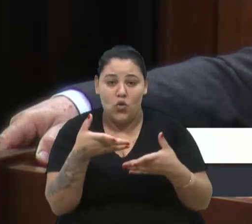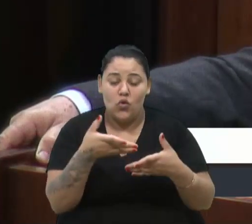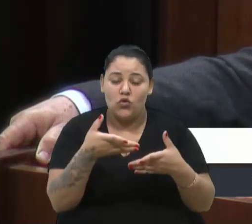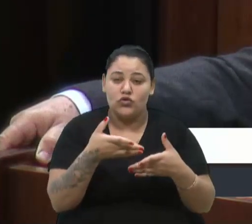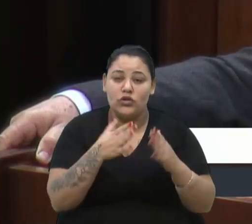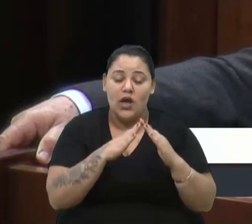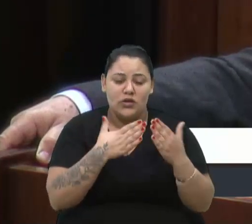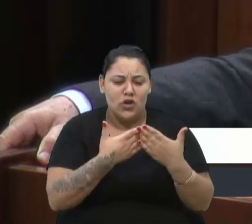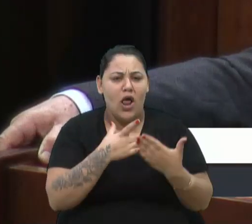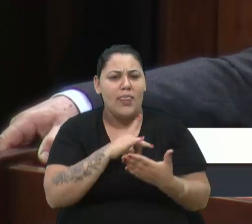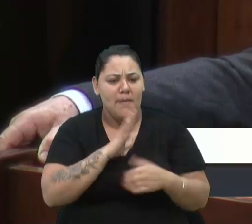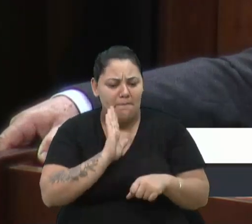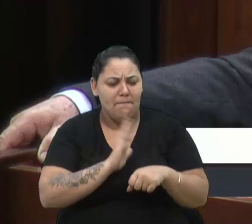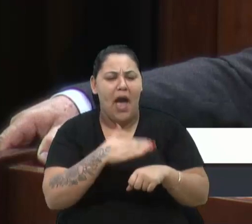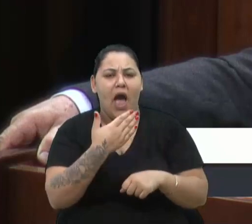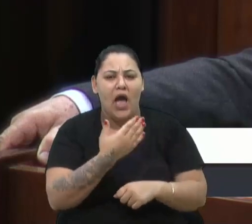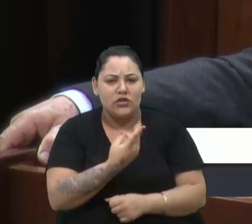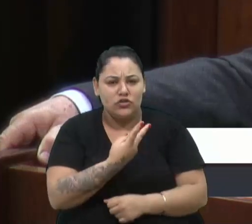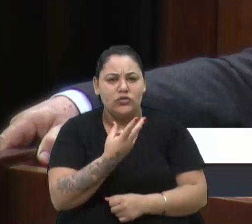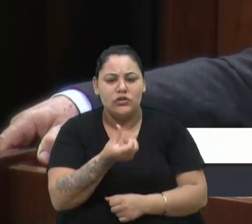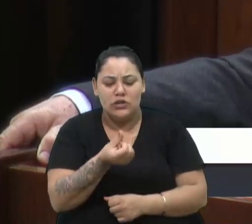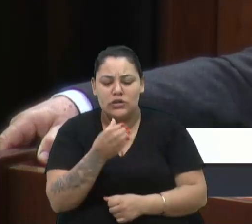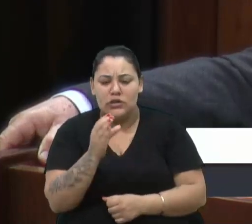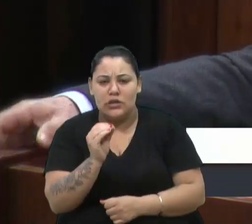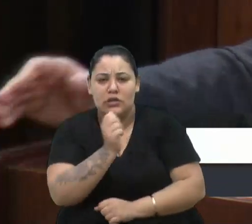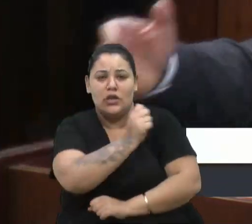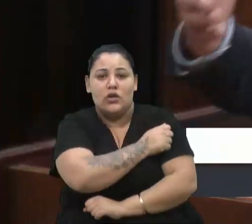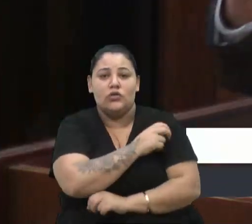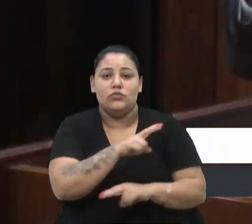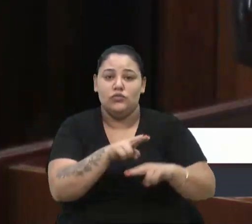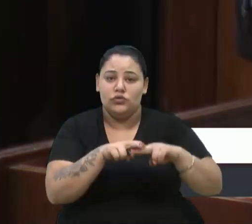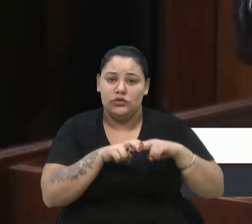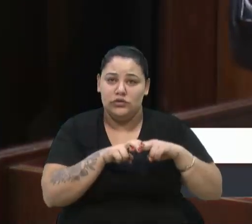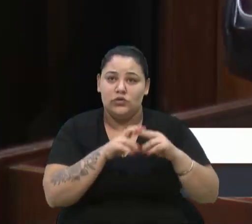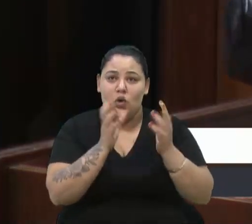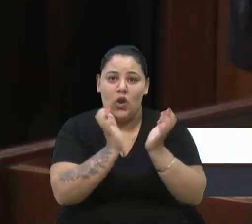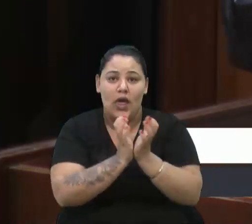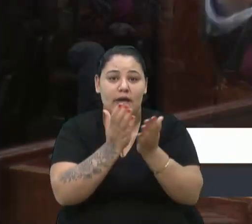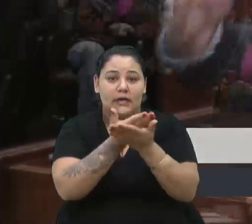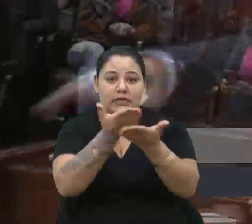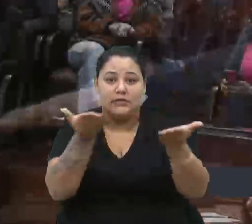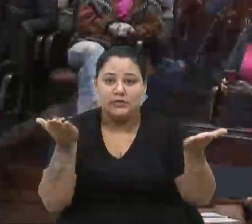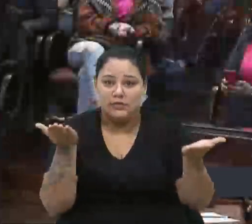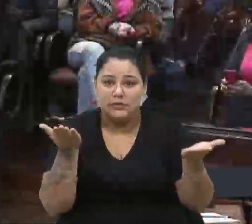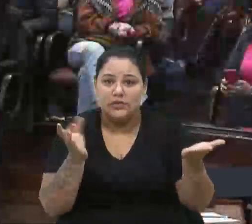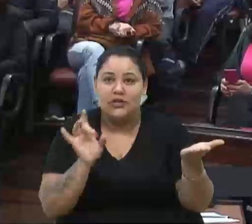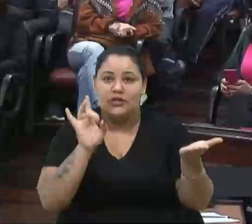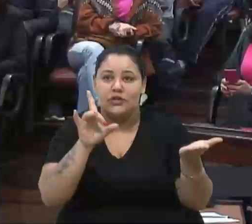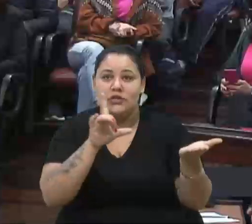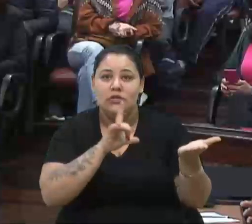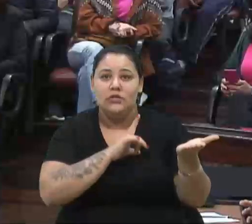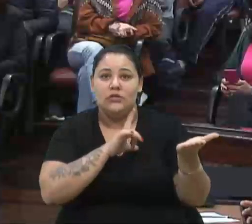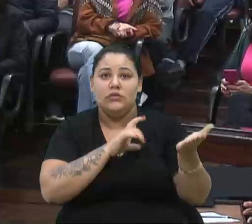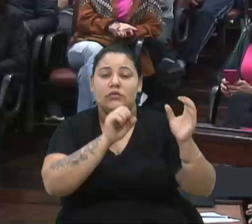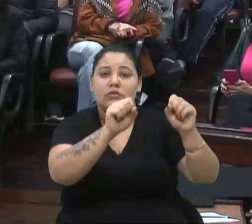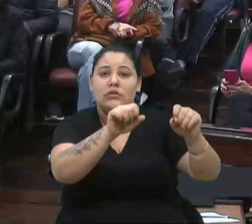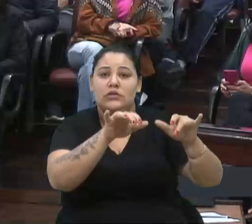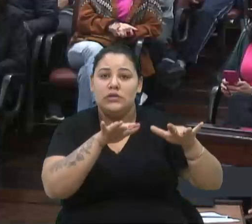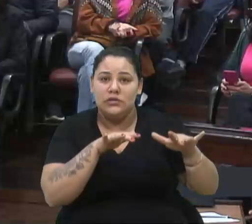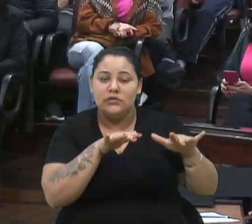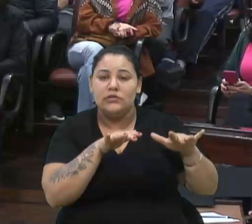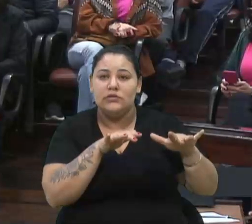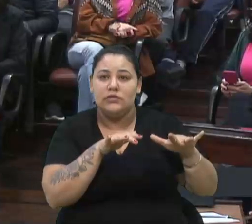possui mais de 260 alunos portanto colegas aqui está uma parte desses